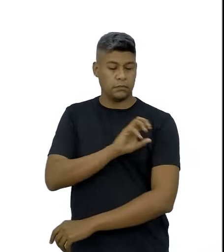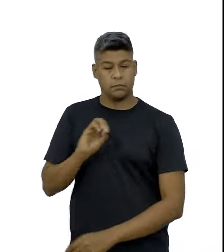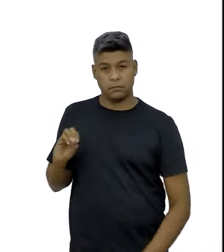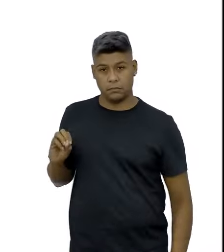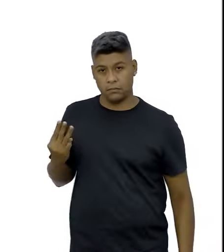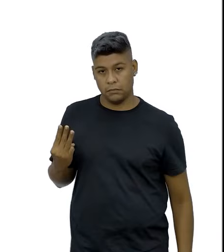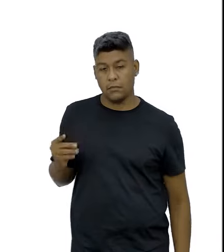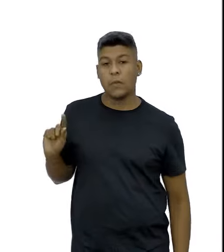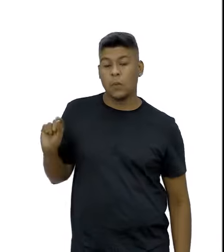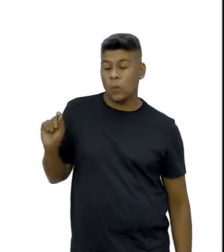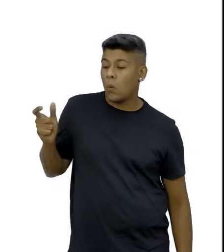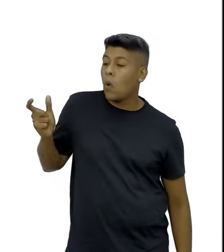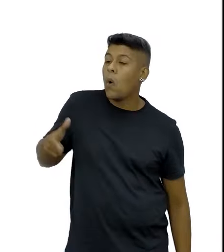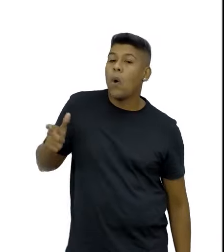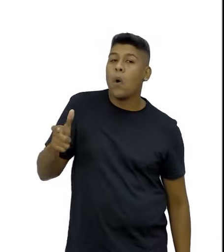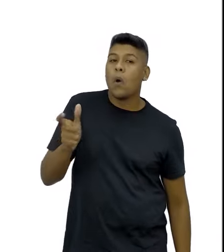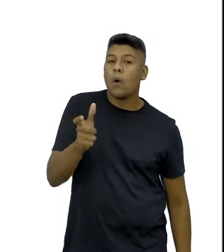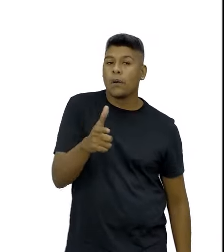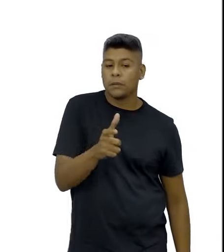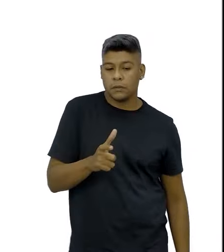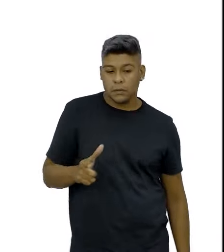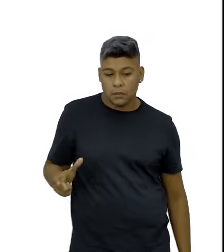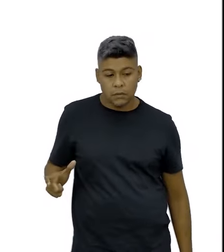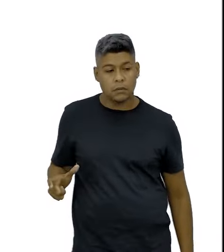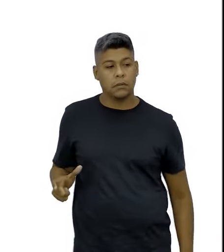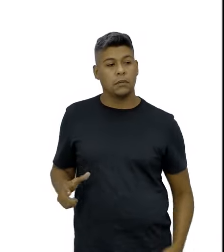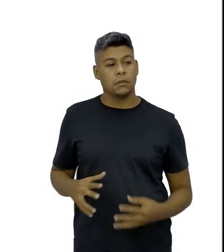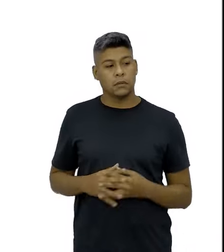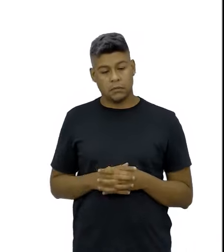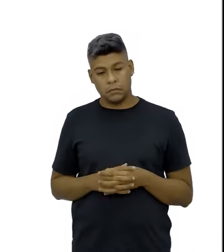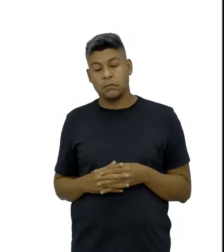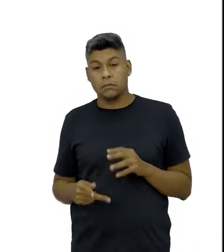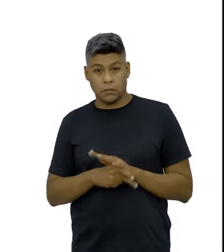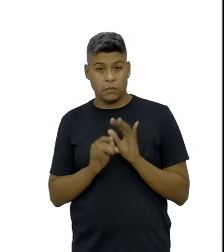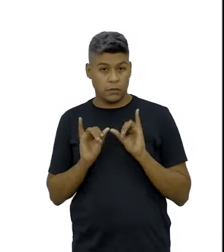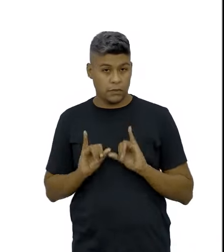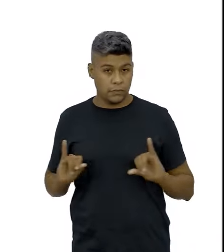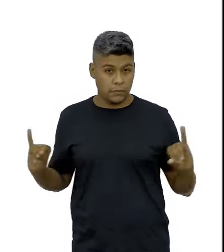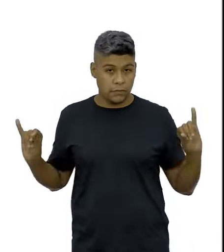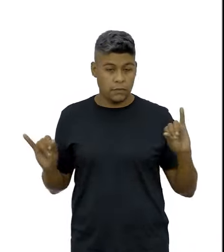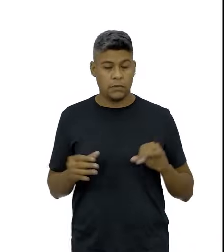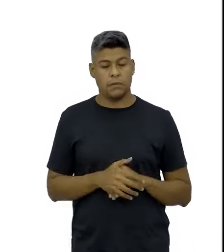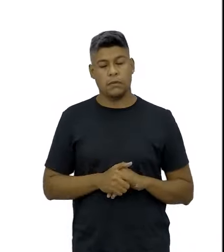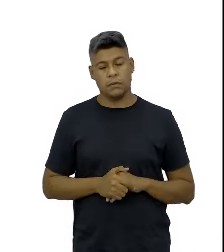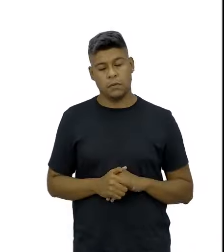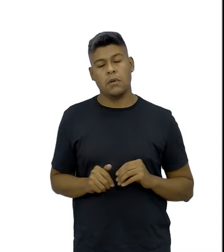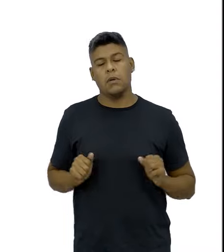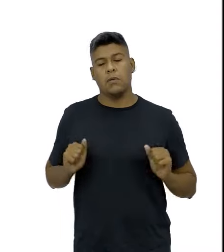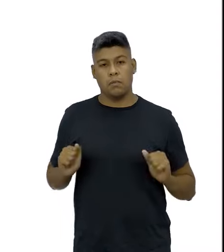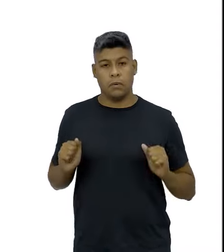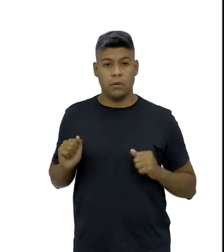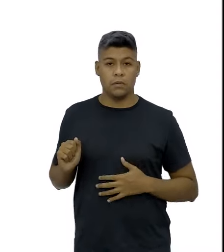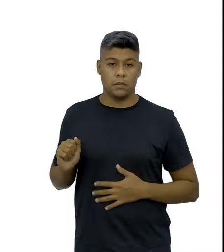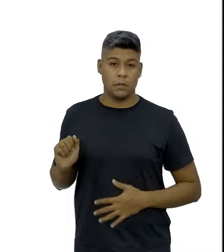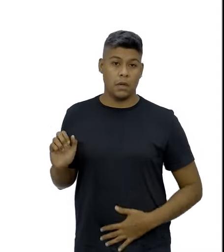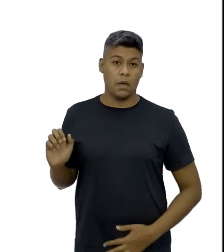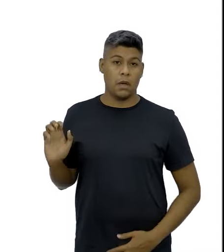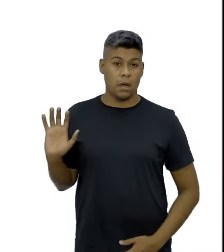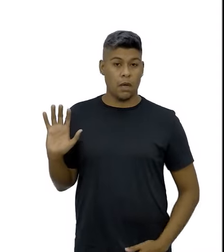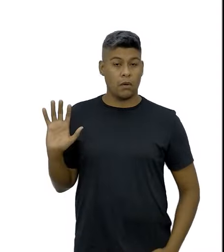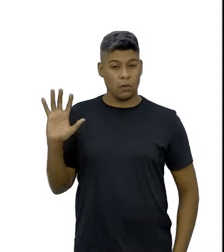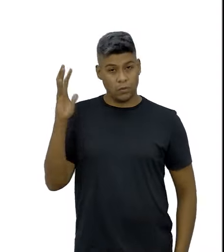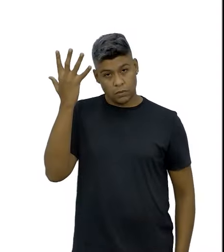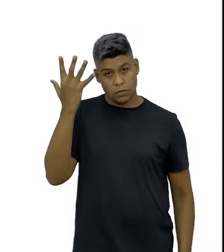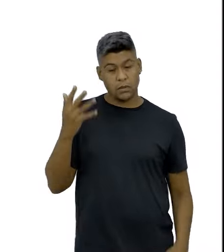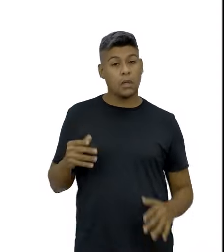03, relativa à localização de informações explícitas, ela pode ocorrer e ela ocorre